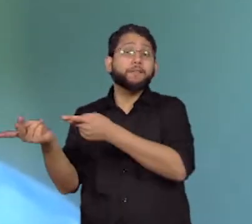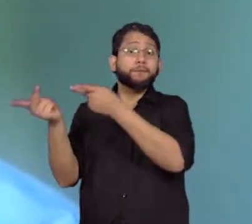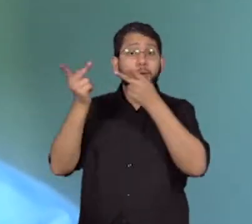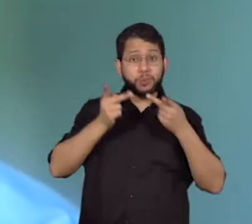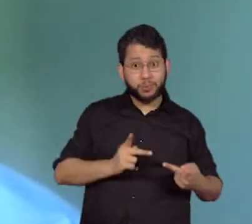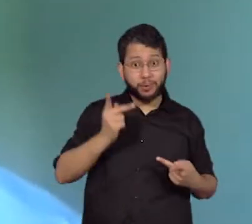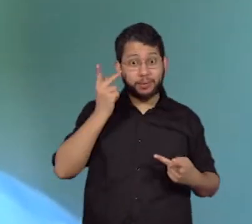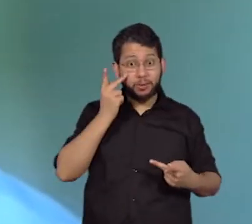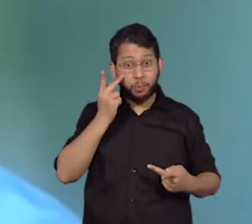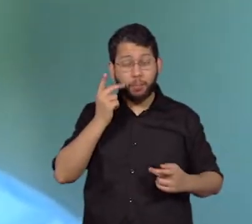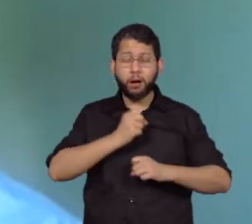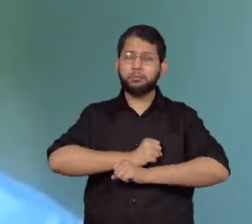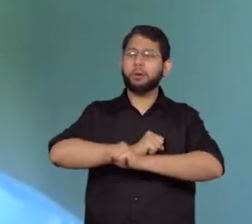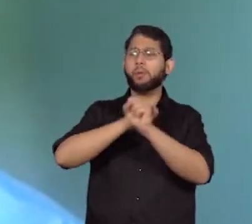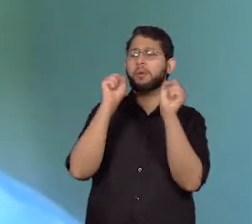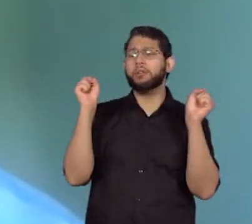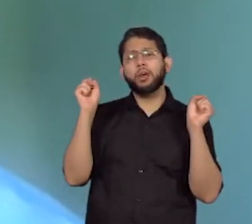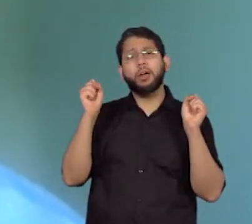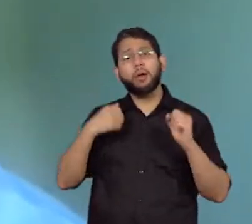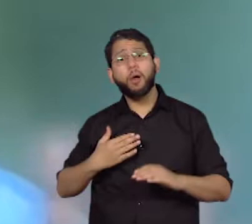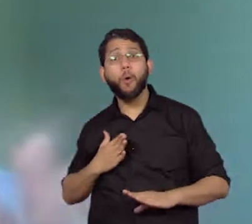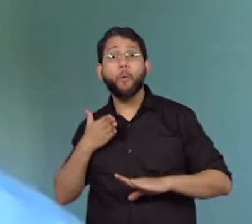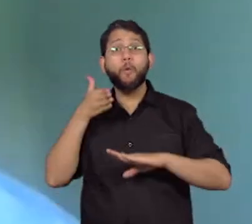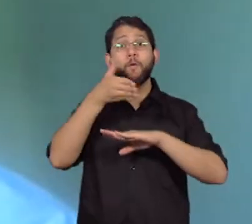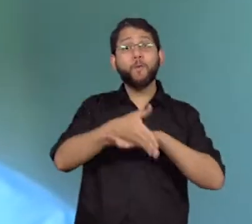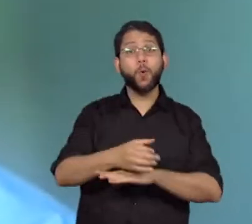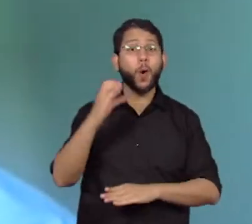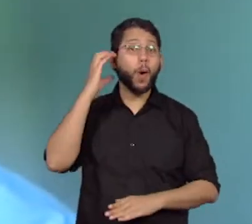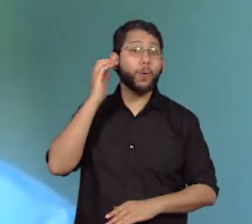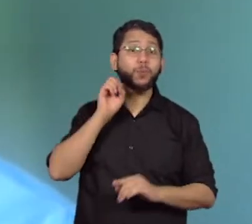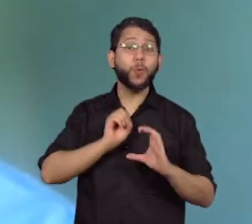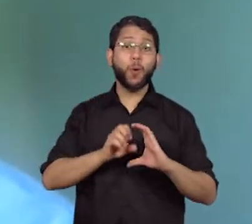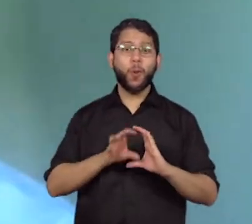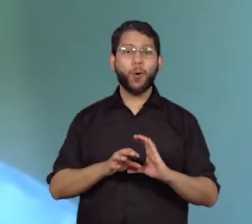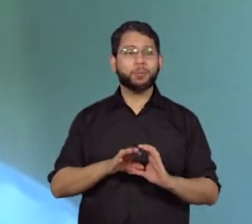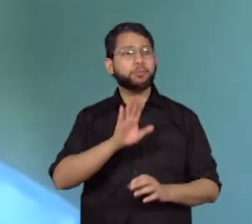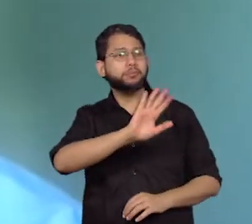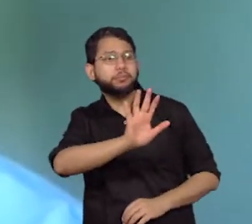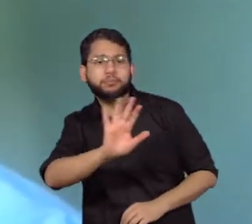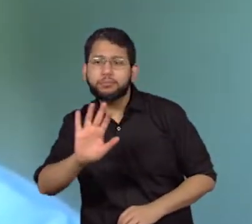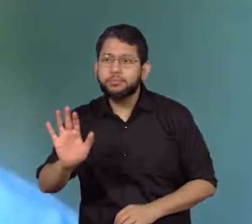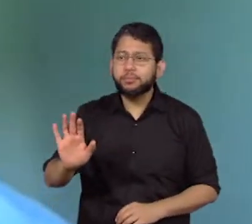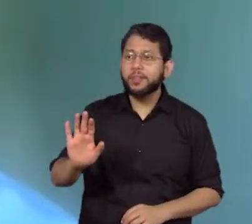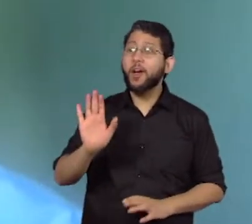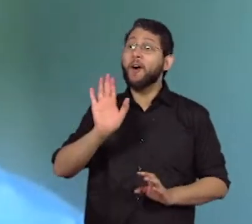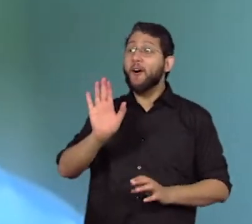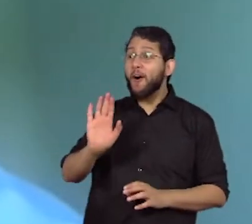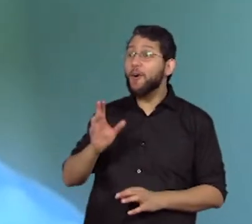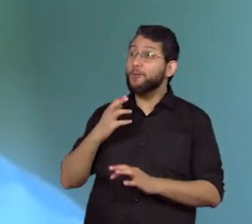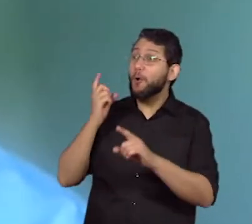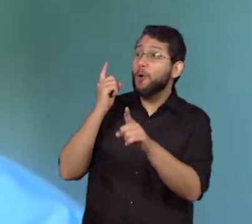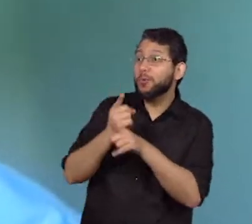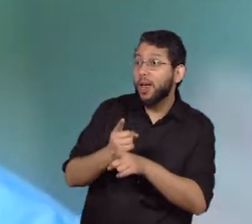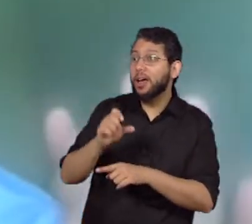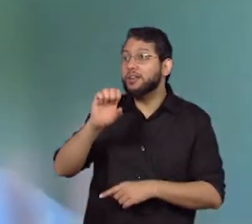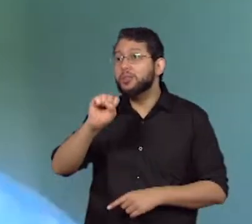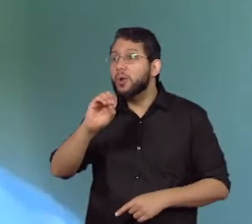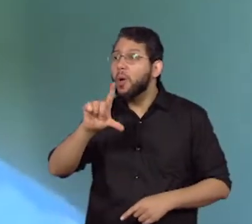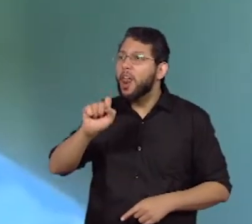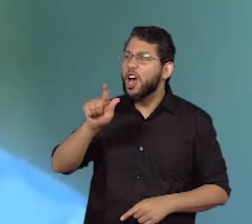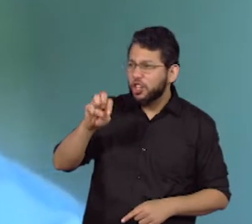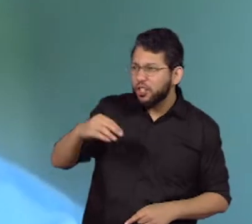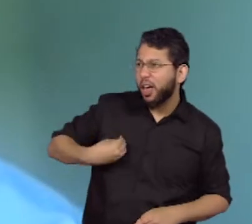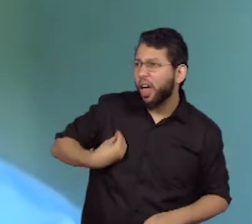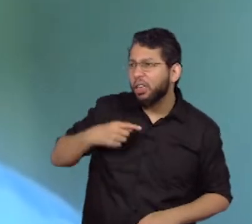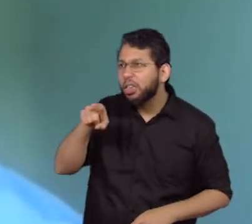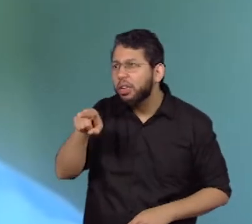acordei cedo, cheguei lá, 8 e pouco da manhã, falei, eu tô aqui, eu vim encontrar a Solange. A Solange falou que eu podia